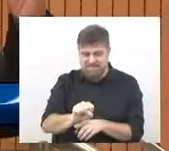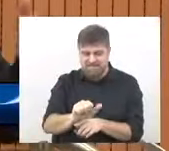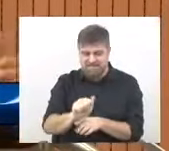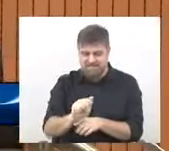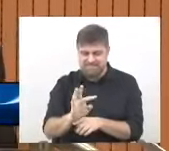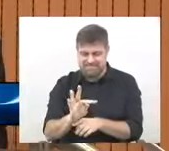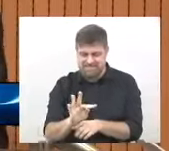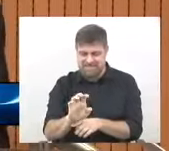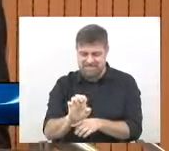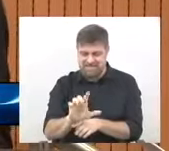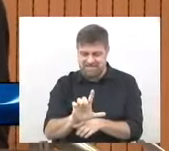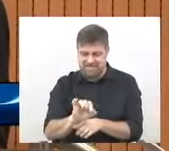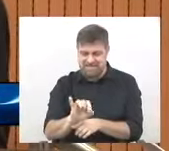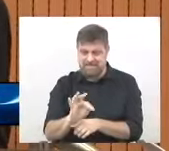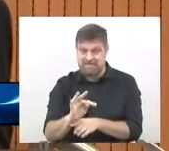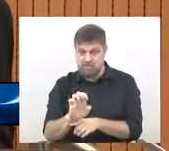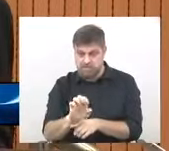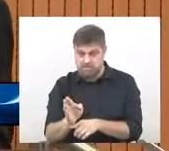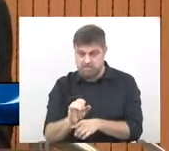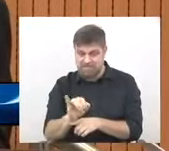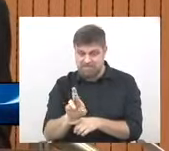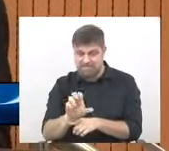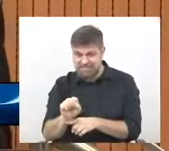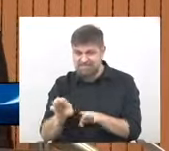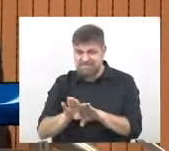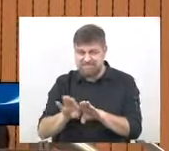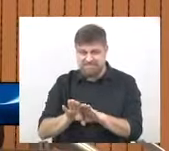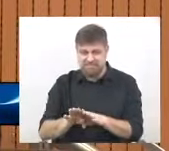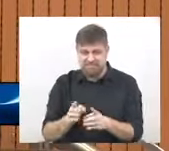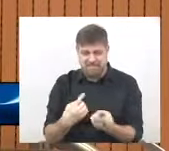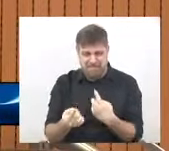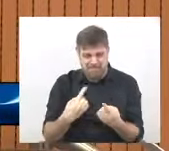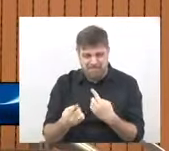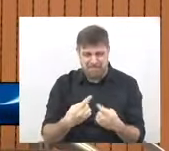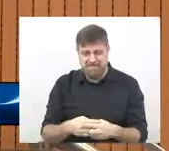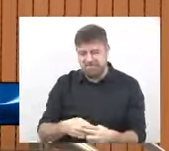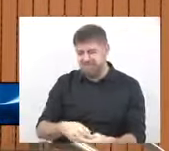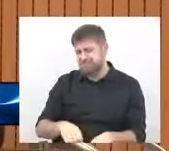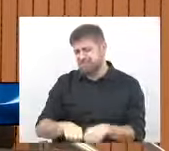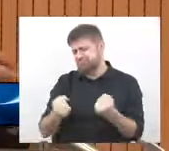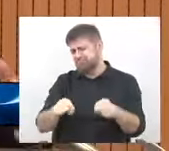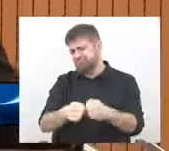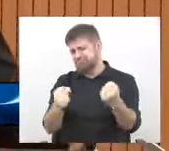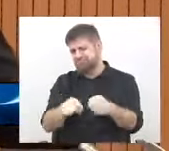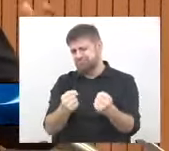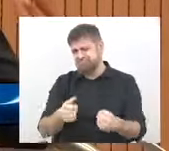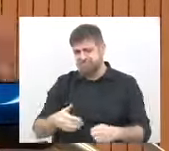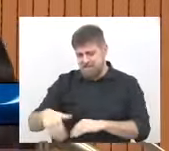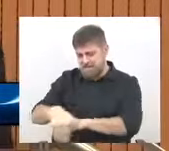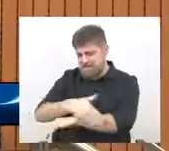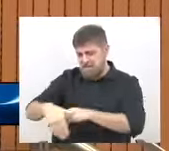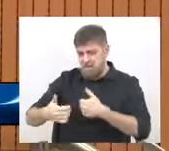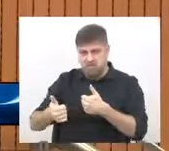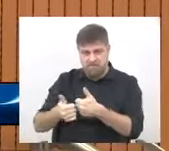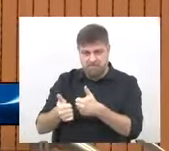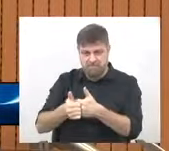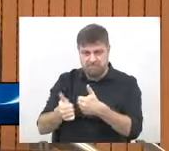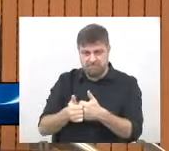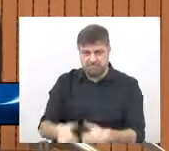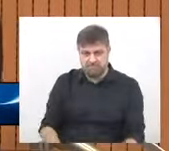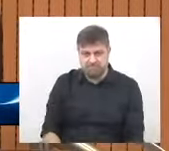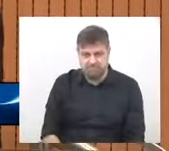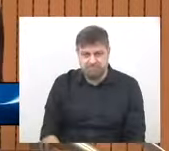a Rui Rodrigues também é um transtorno e está acabando com o asfalto também, paralelo à Avenida